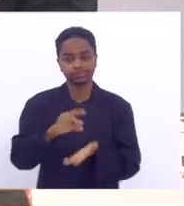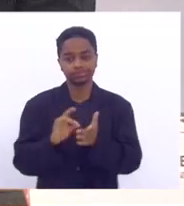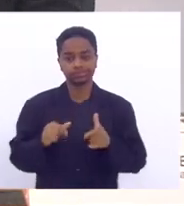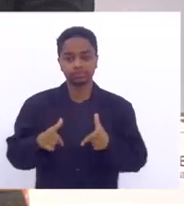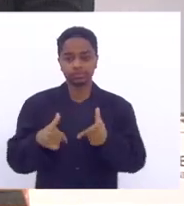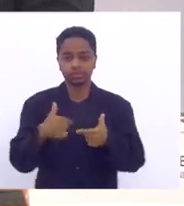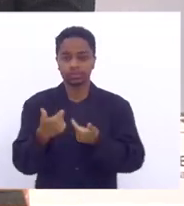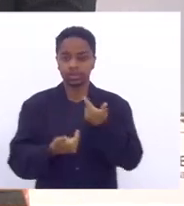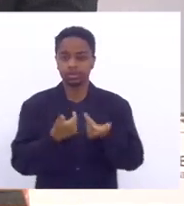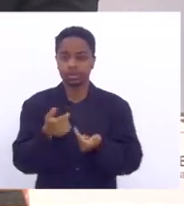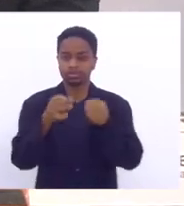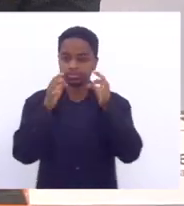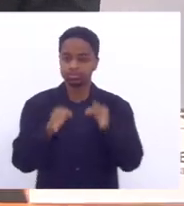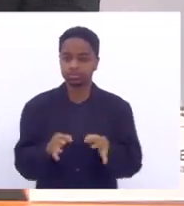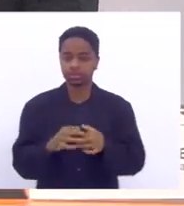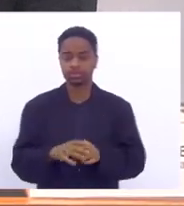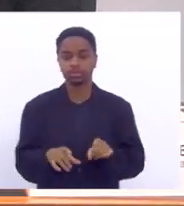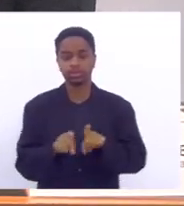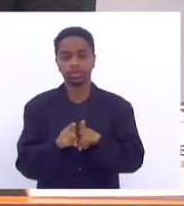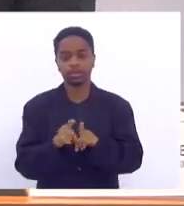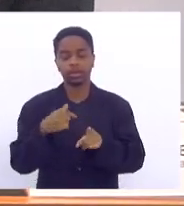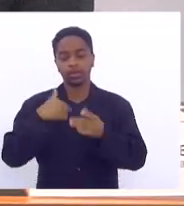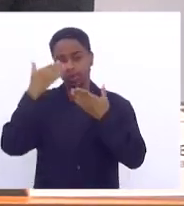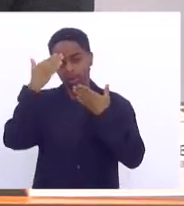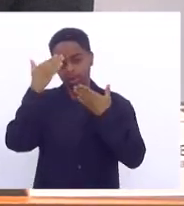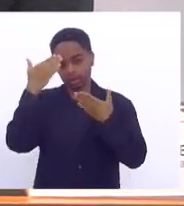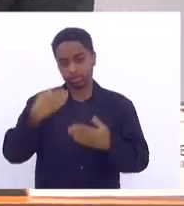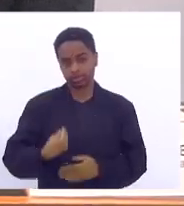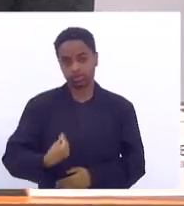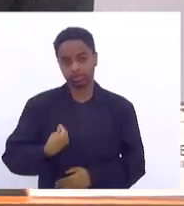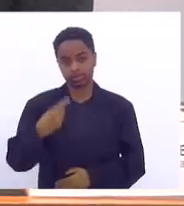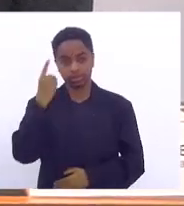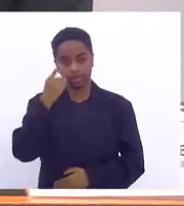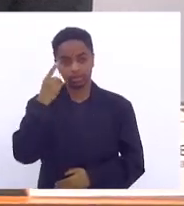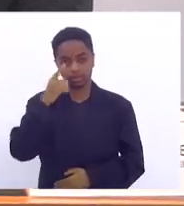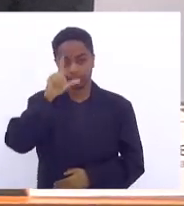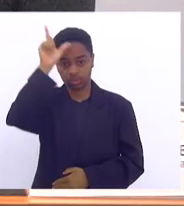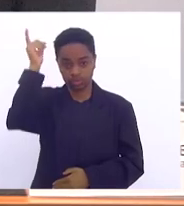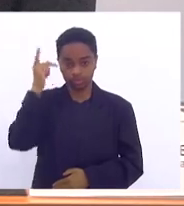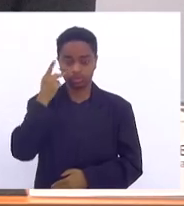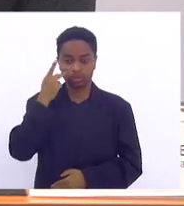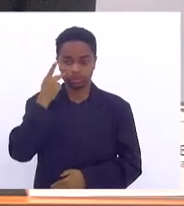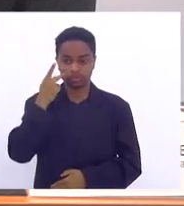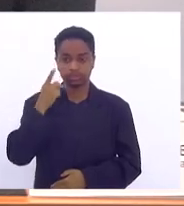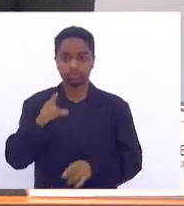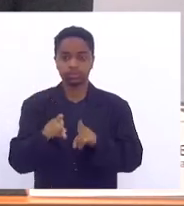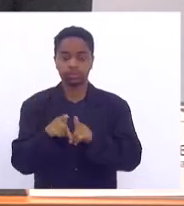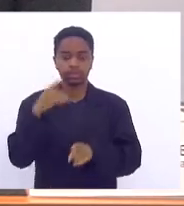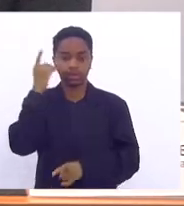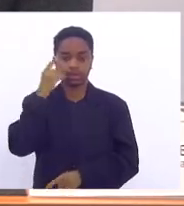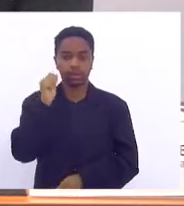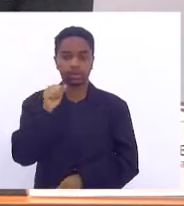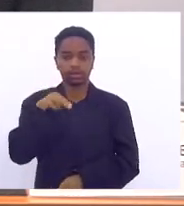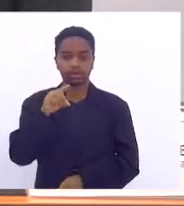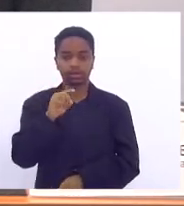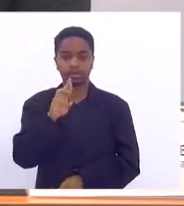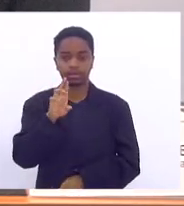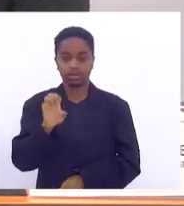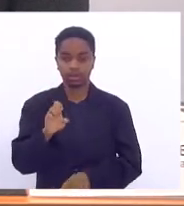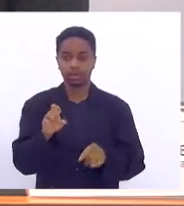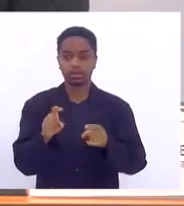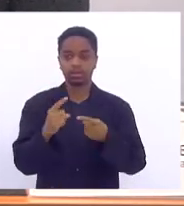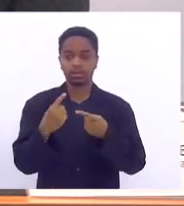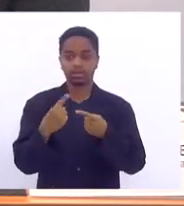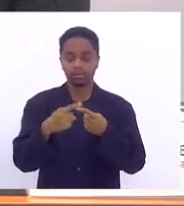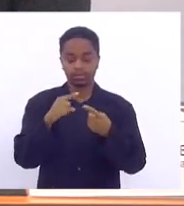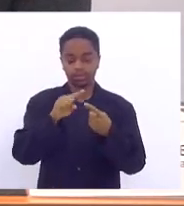trabalho no rumo certo e eu agradeço também a presença do deputado Luiz Paulo Deputado André Correia dois professores que a